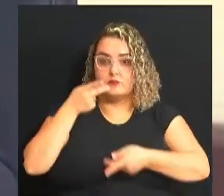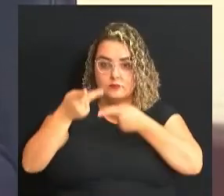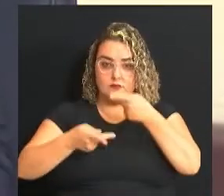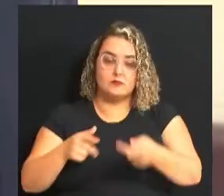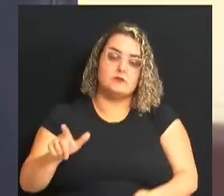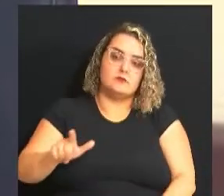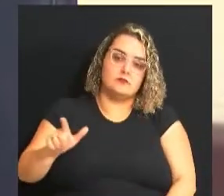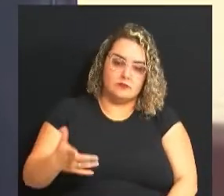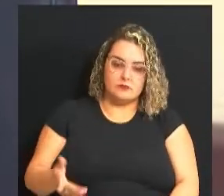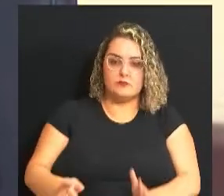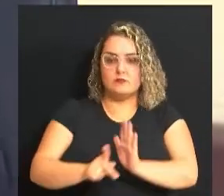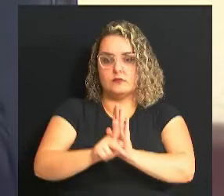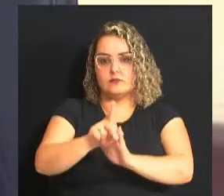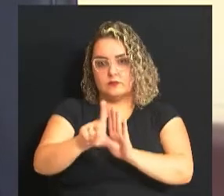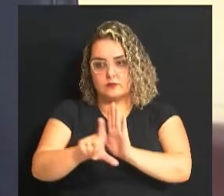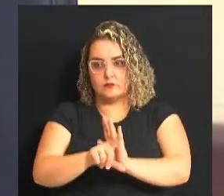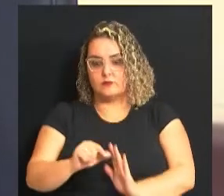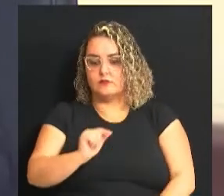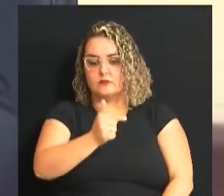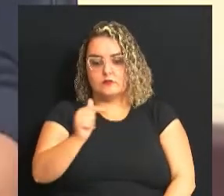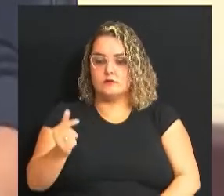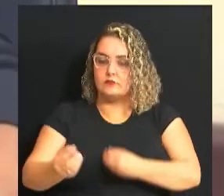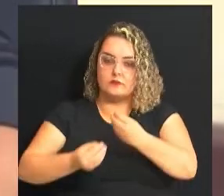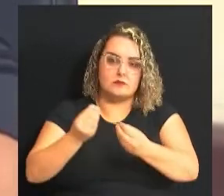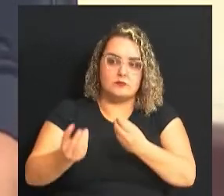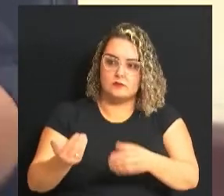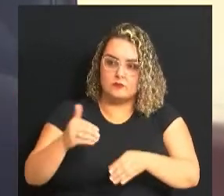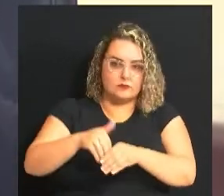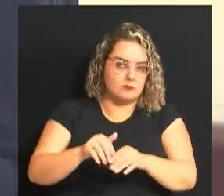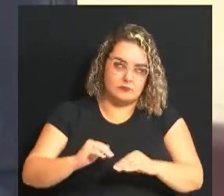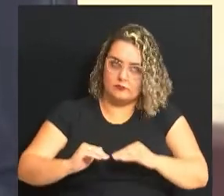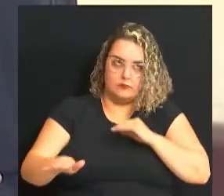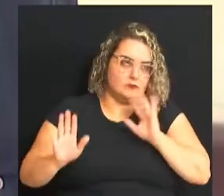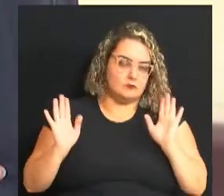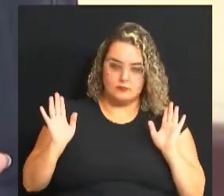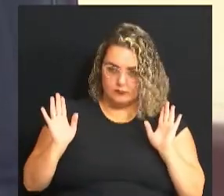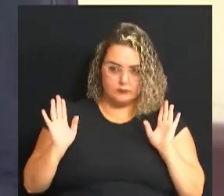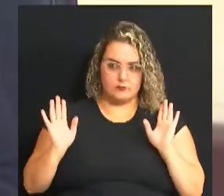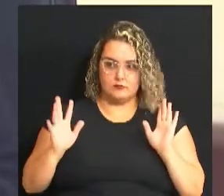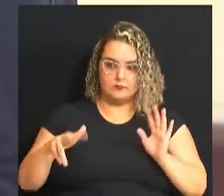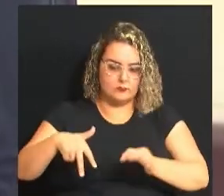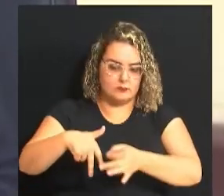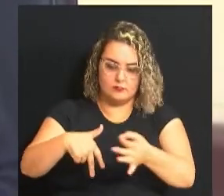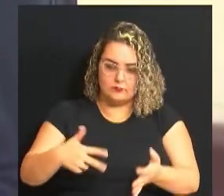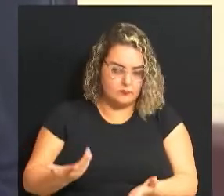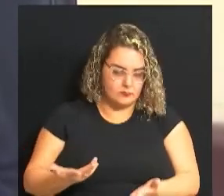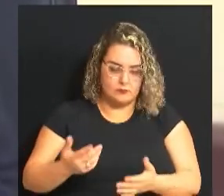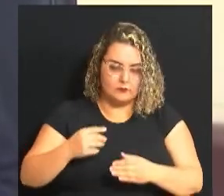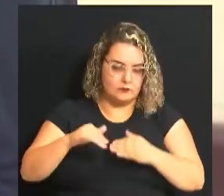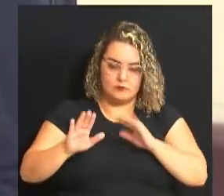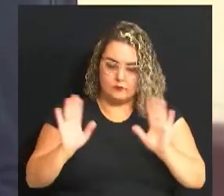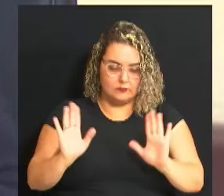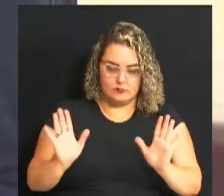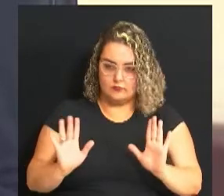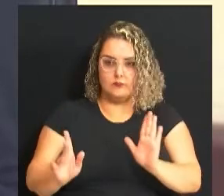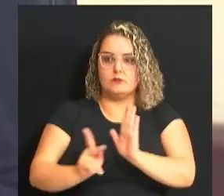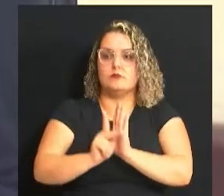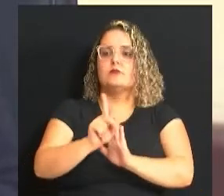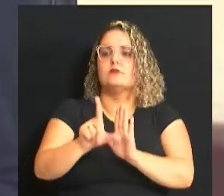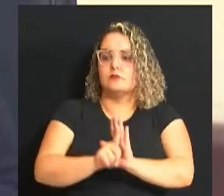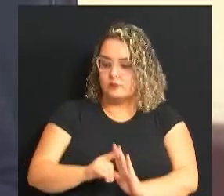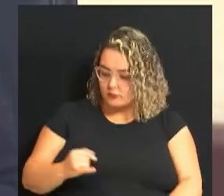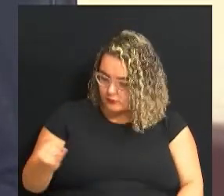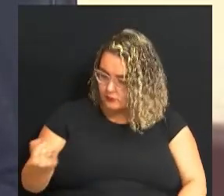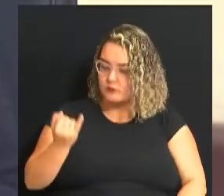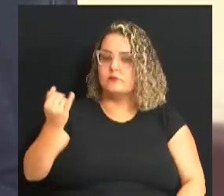projeto de lei que não tem como a gente votar contra ou nos posicionarmos contra. É um projeto de lei extremamente importante